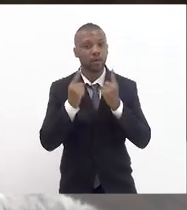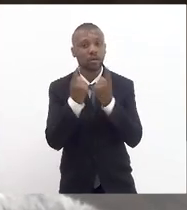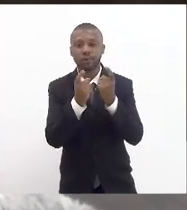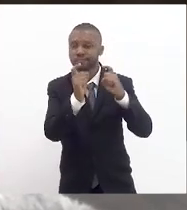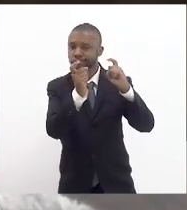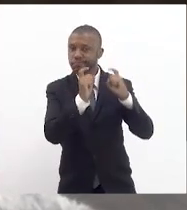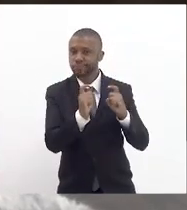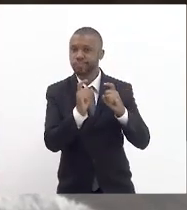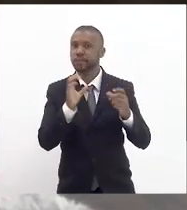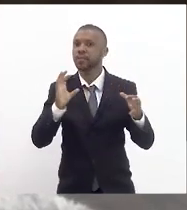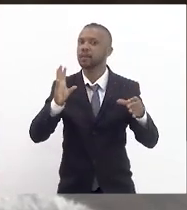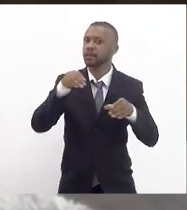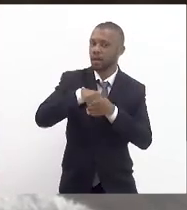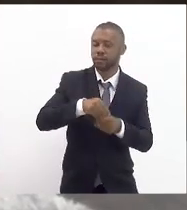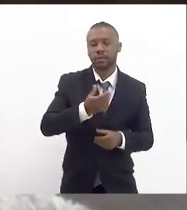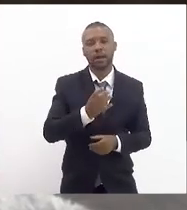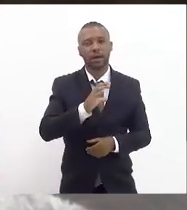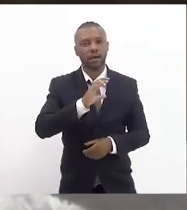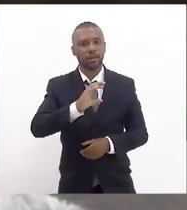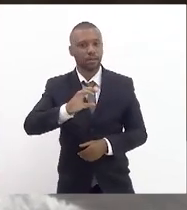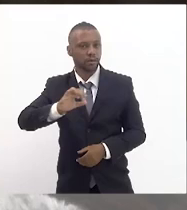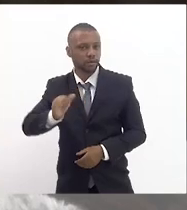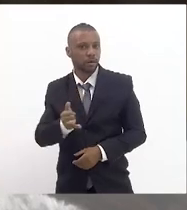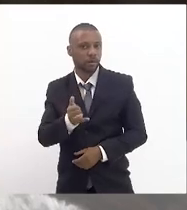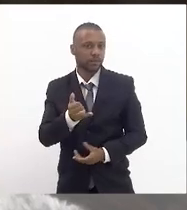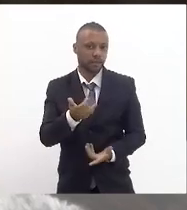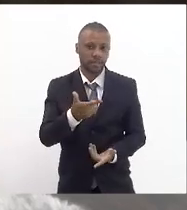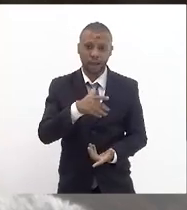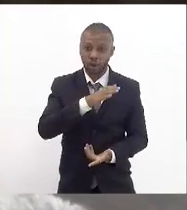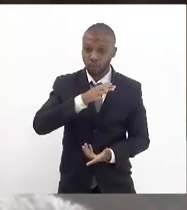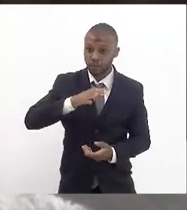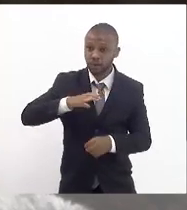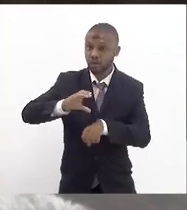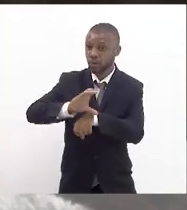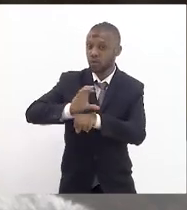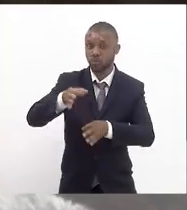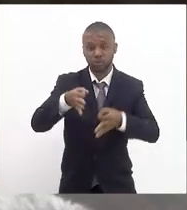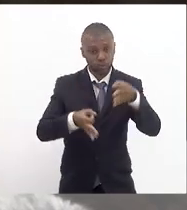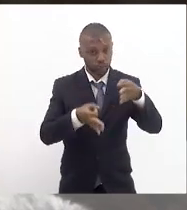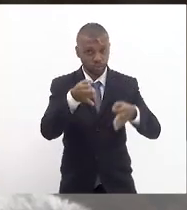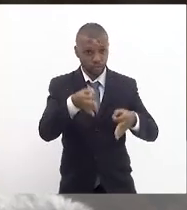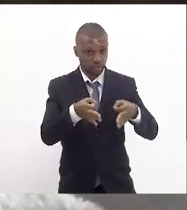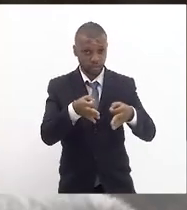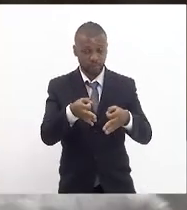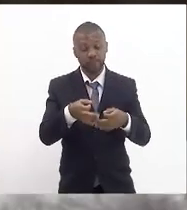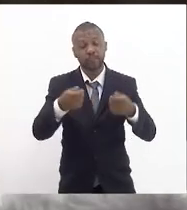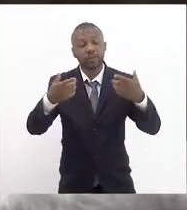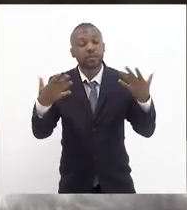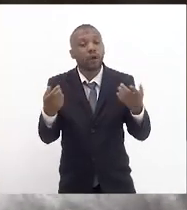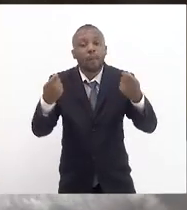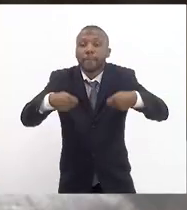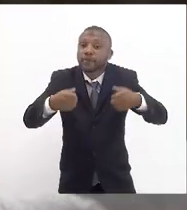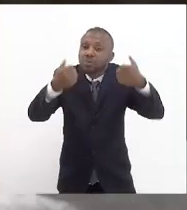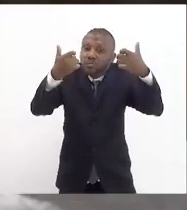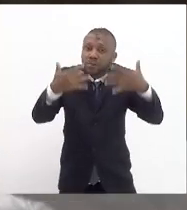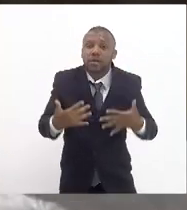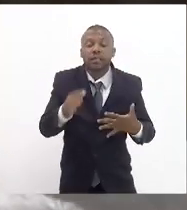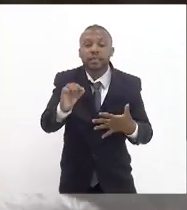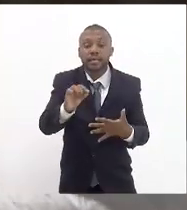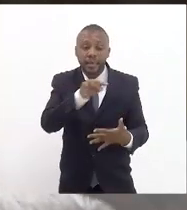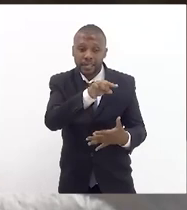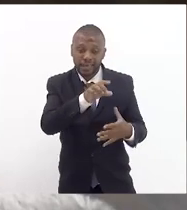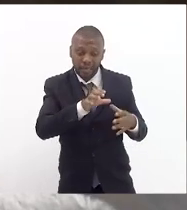na reunião da CCJ. E quero dizer, senhor presidente, que a Comissão de Constituição e Justiça, além de ser uma